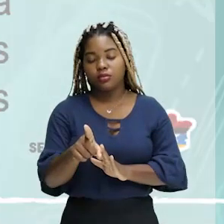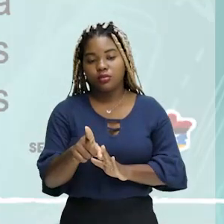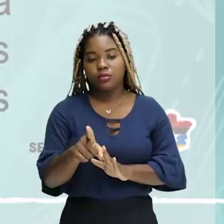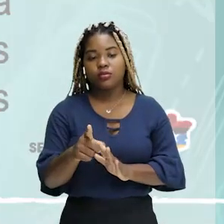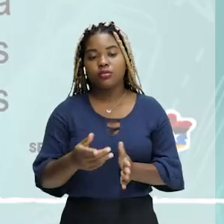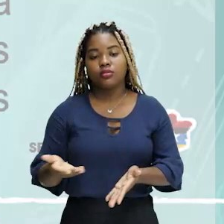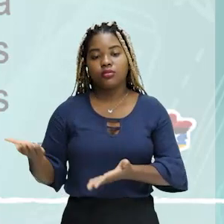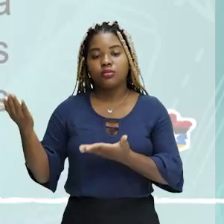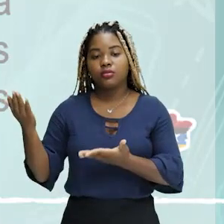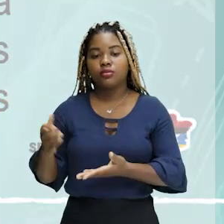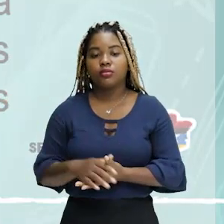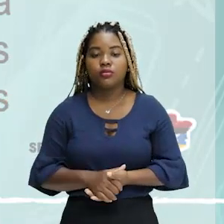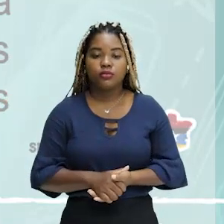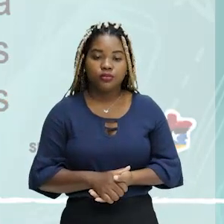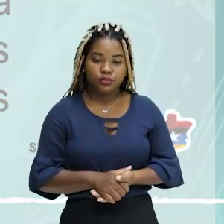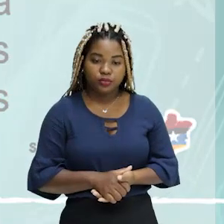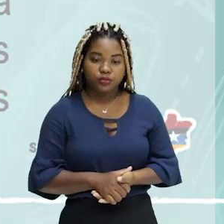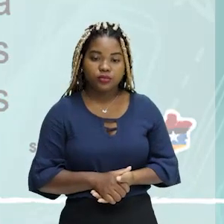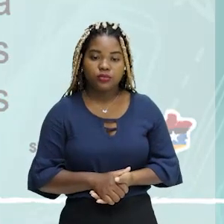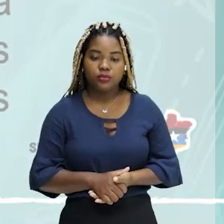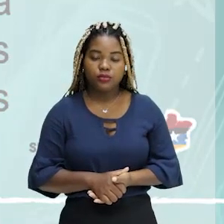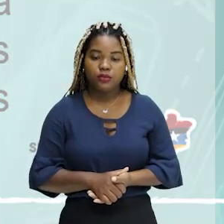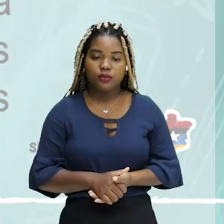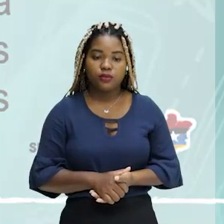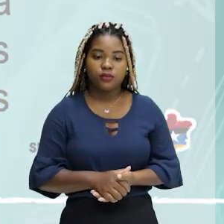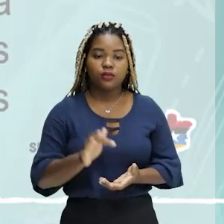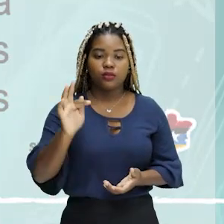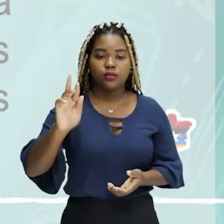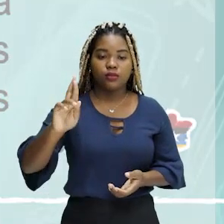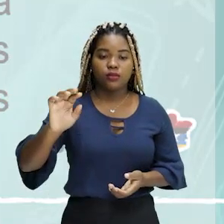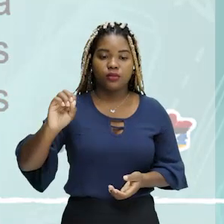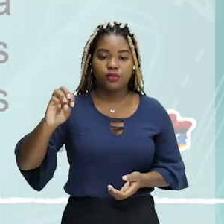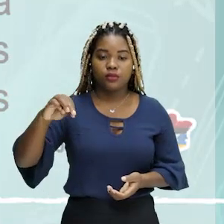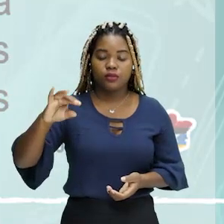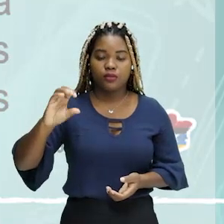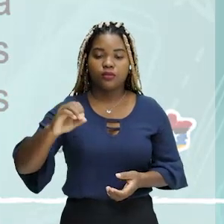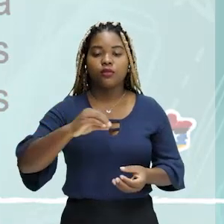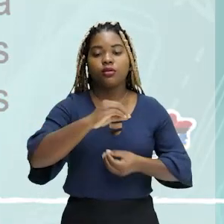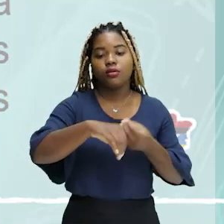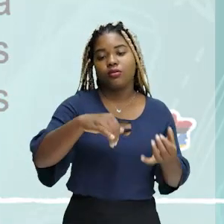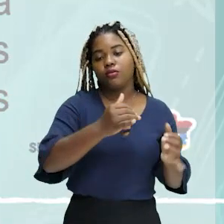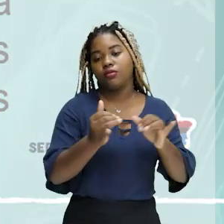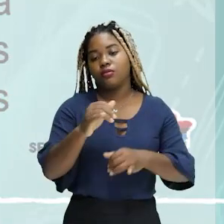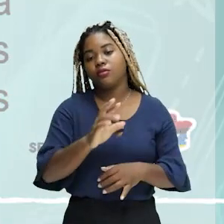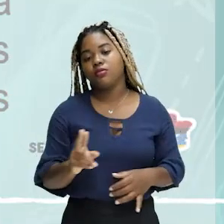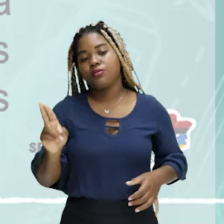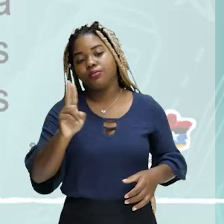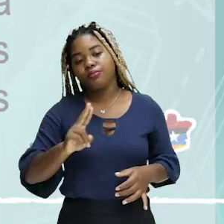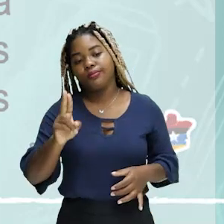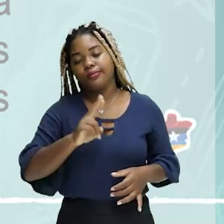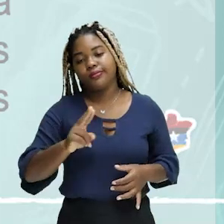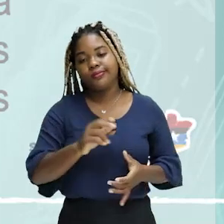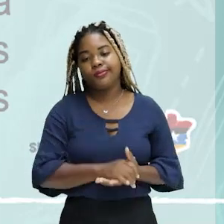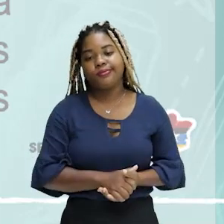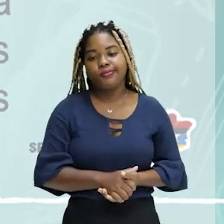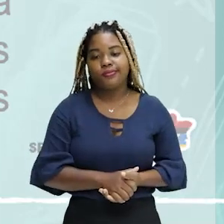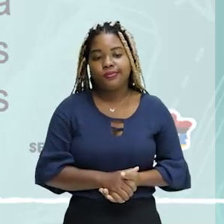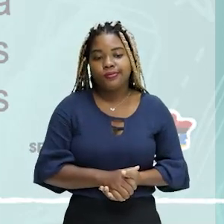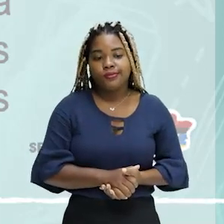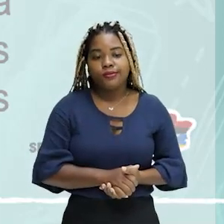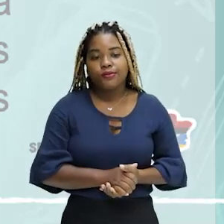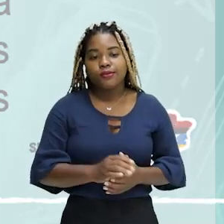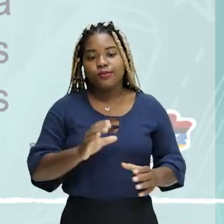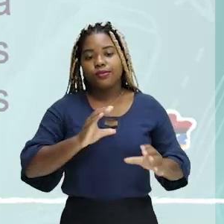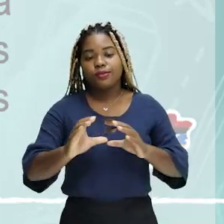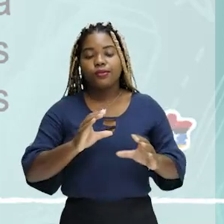Mais uma questão. Ó, os feromônios são substâncias utilizadas na comunicação entre indivíduos